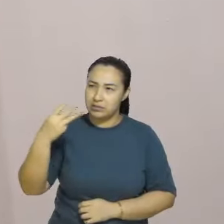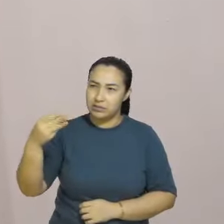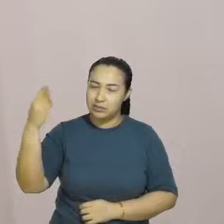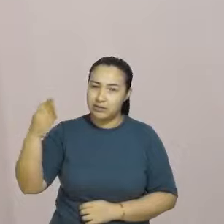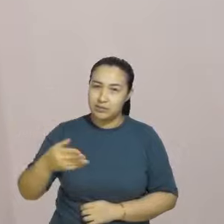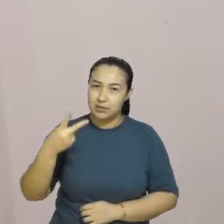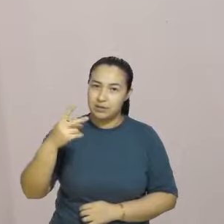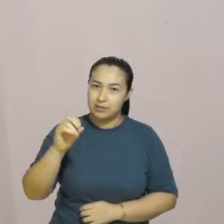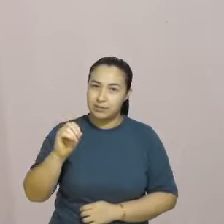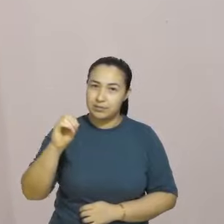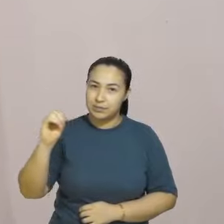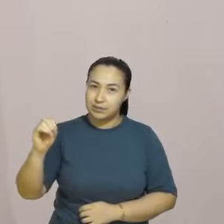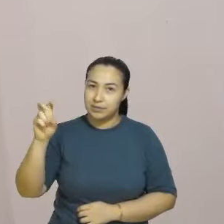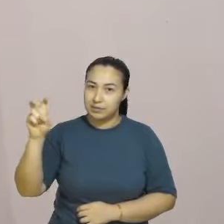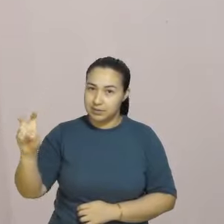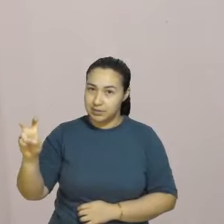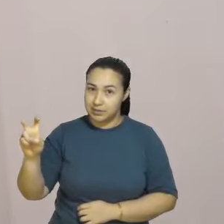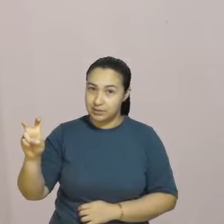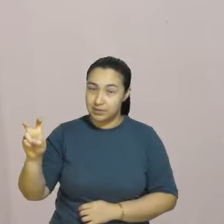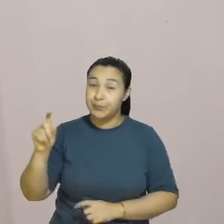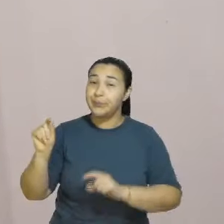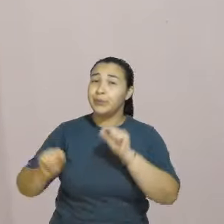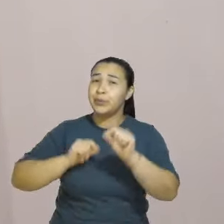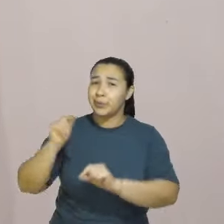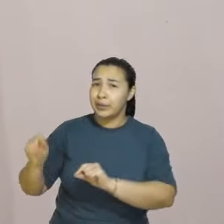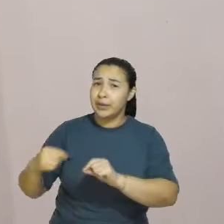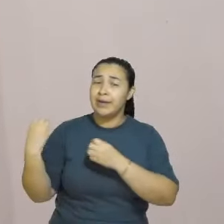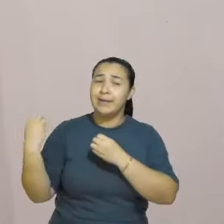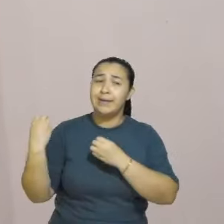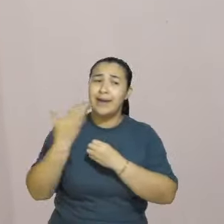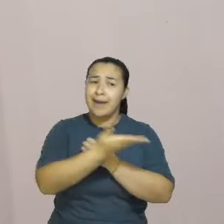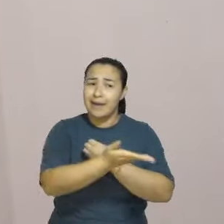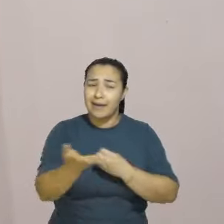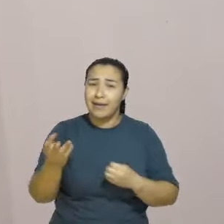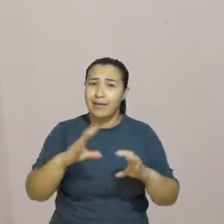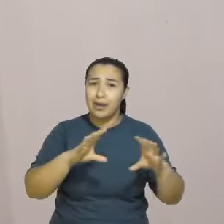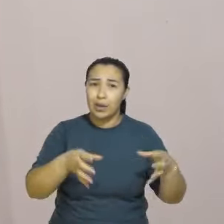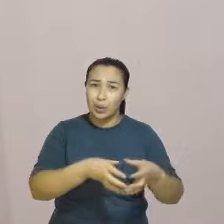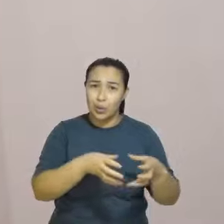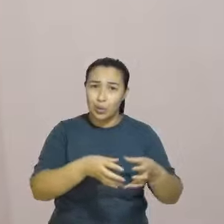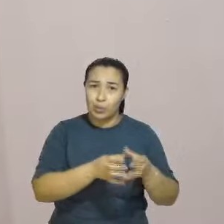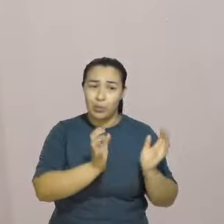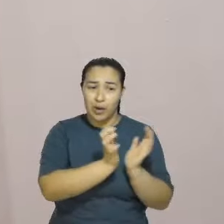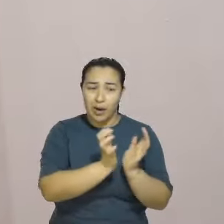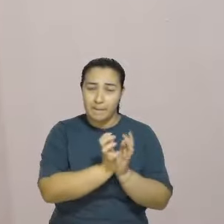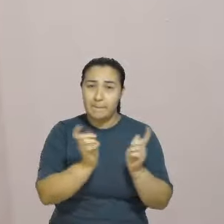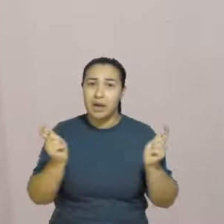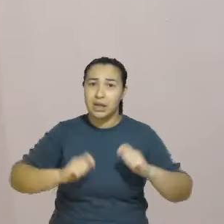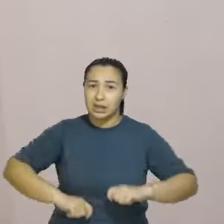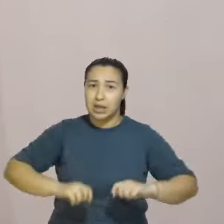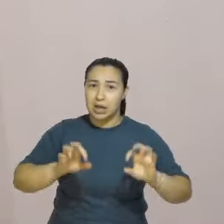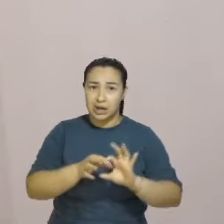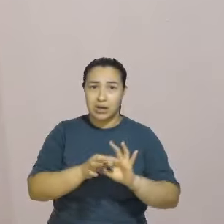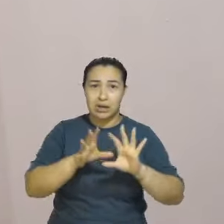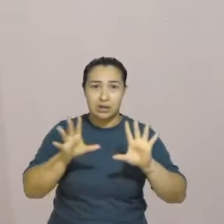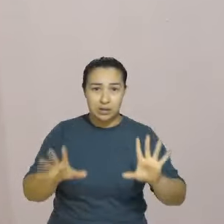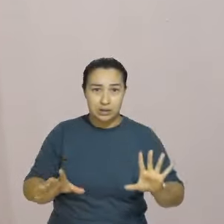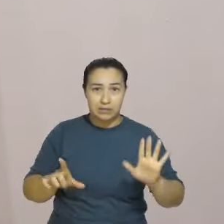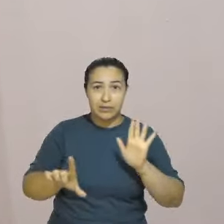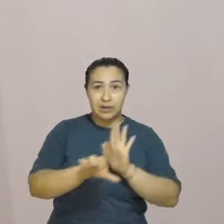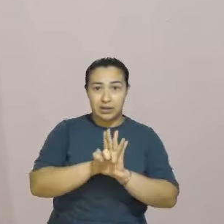13.033/2005, que deu autonomia e dignidade às APAES de Santa Catarina, lei carinhosamente chamada Lei